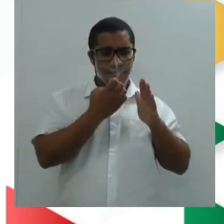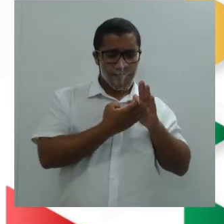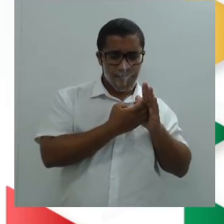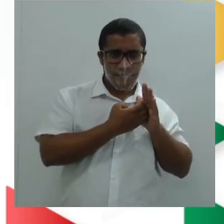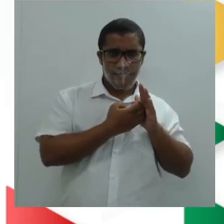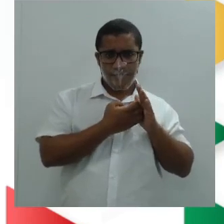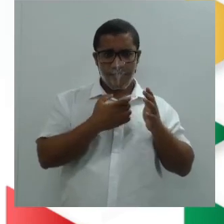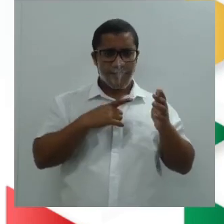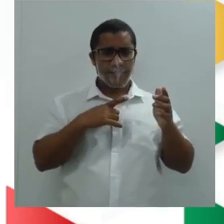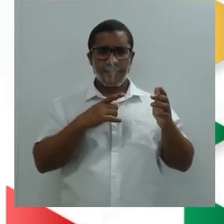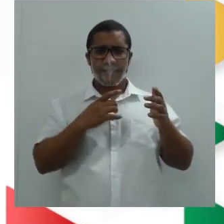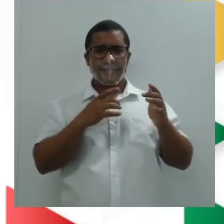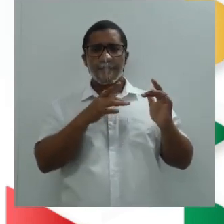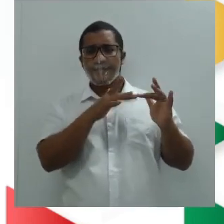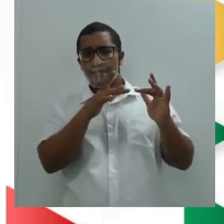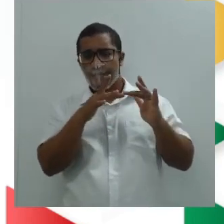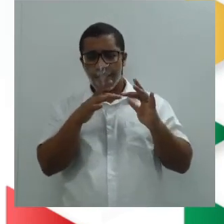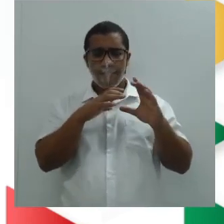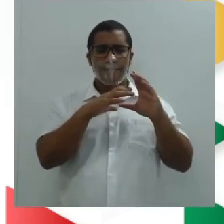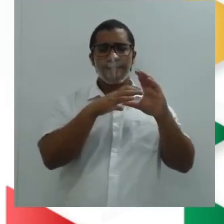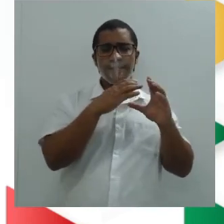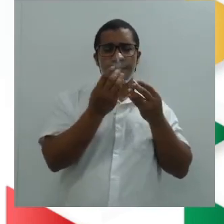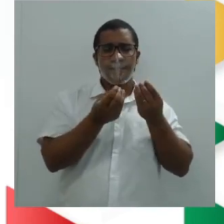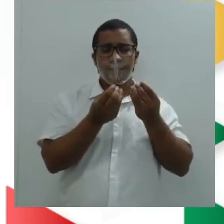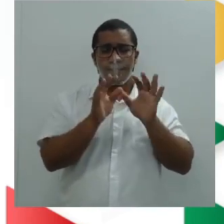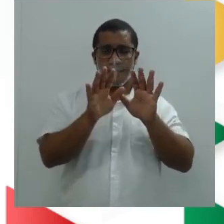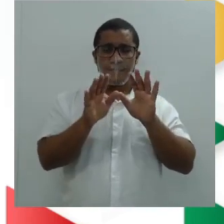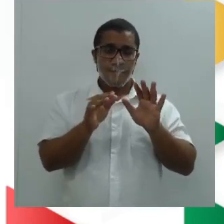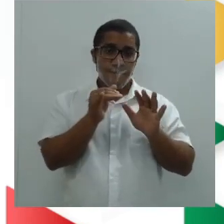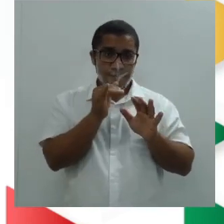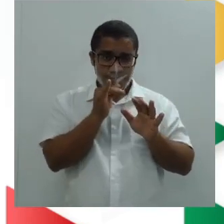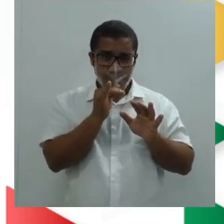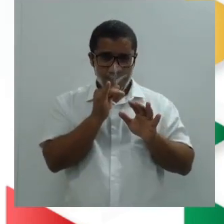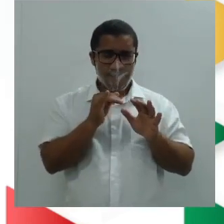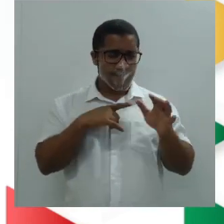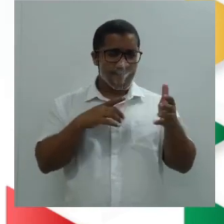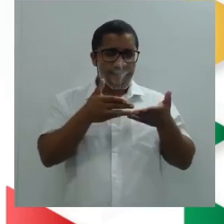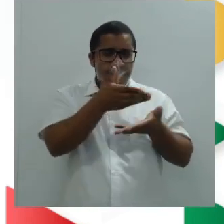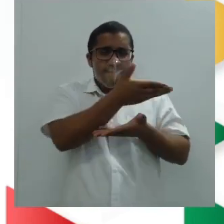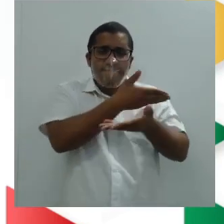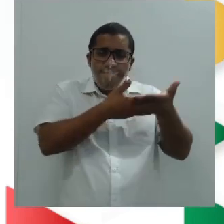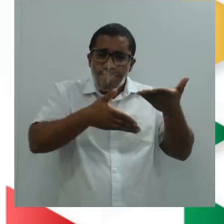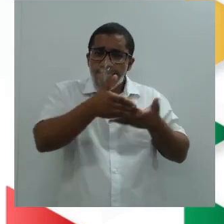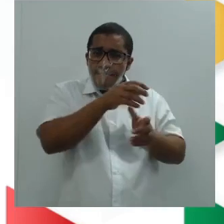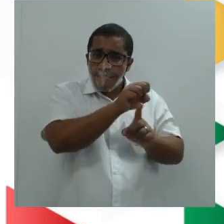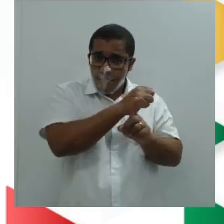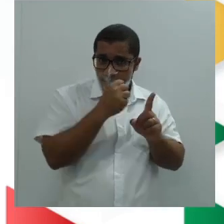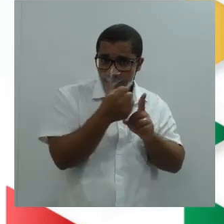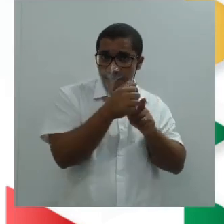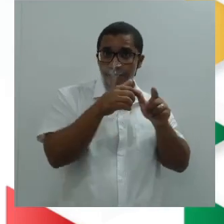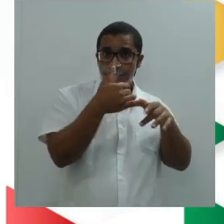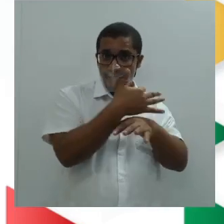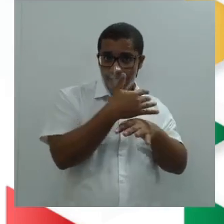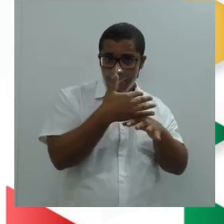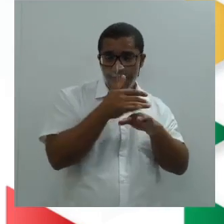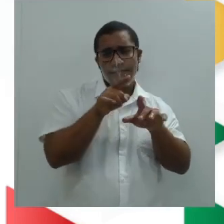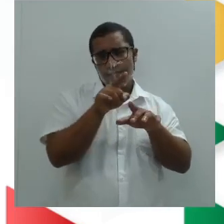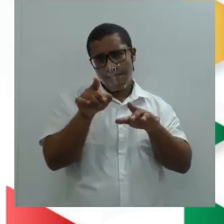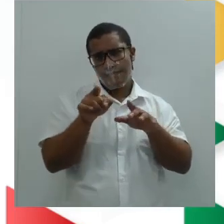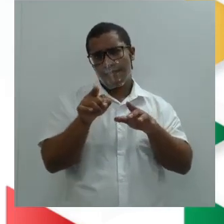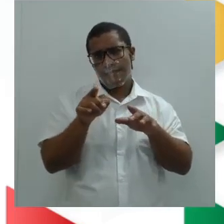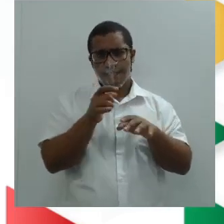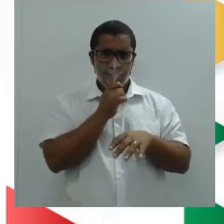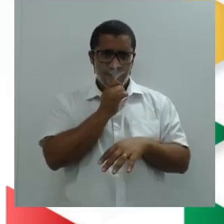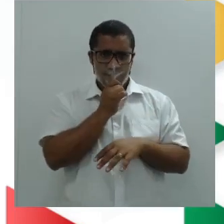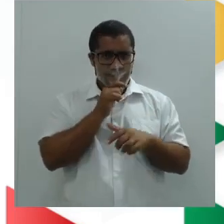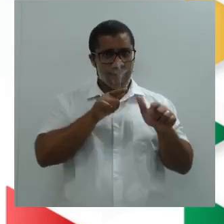seja, o que a gente quer dizer para vocês entenderem? Então, essas interações sociais na cidade, muito embora vocês ainda